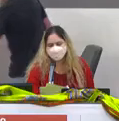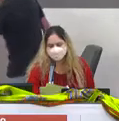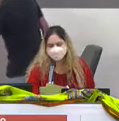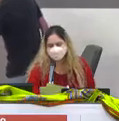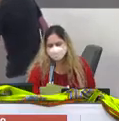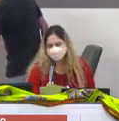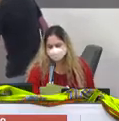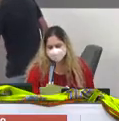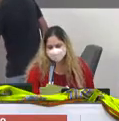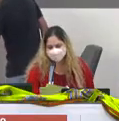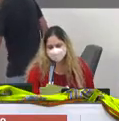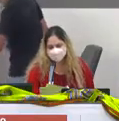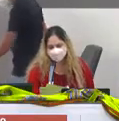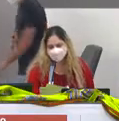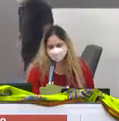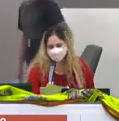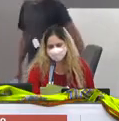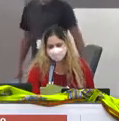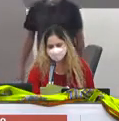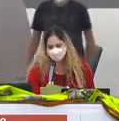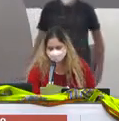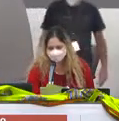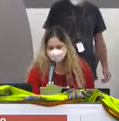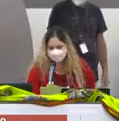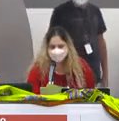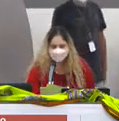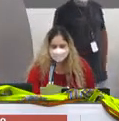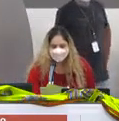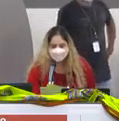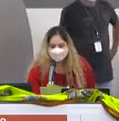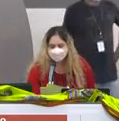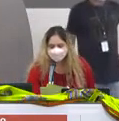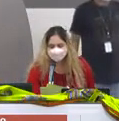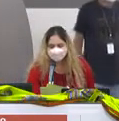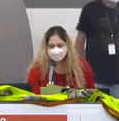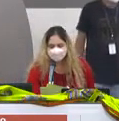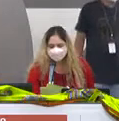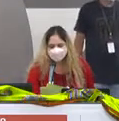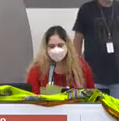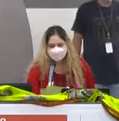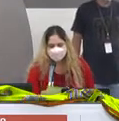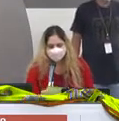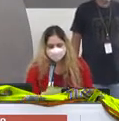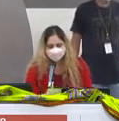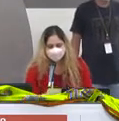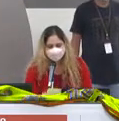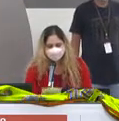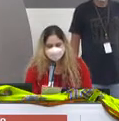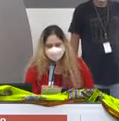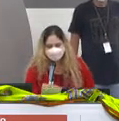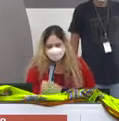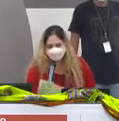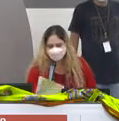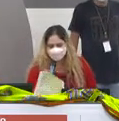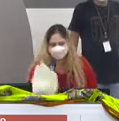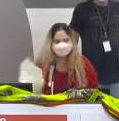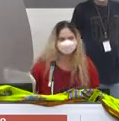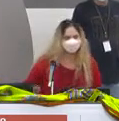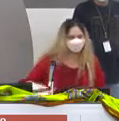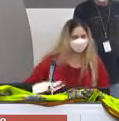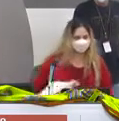e para aberto a segunda reunião especial da Comissão de Direitos Humanos da 3ª sessão Legislativa ordinária da décima nona